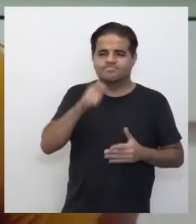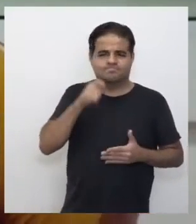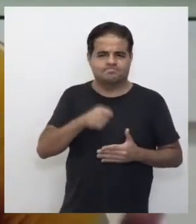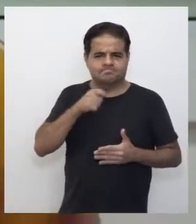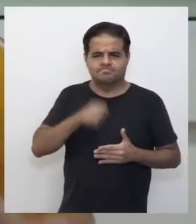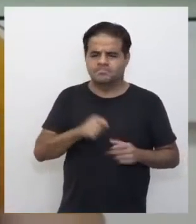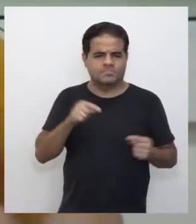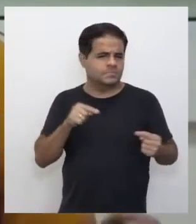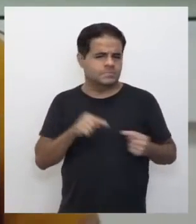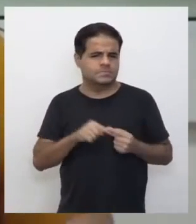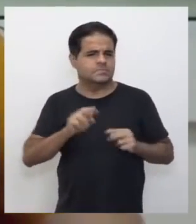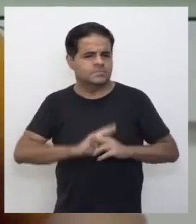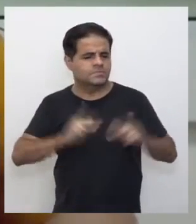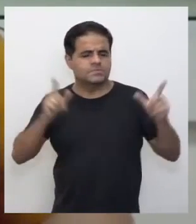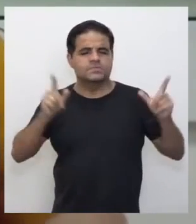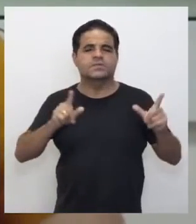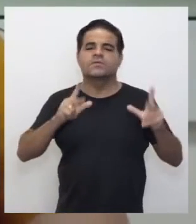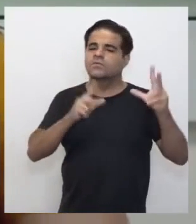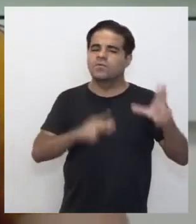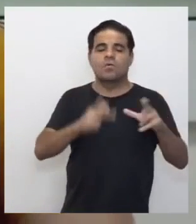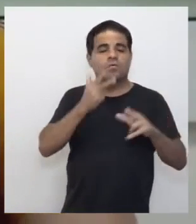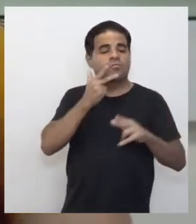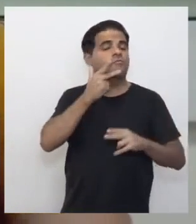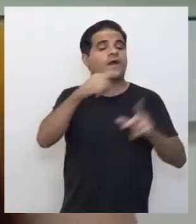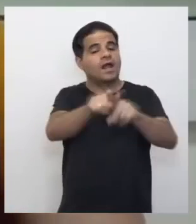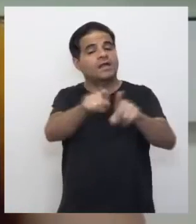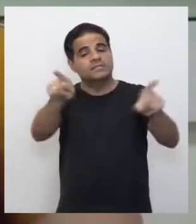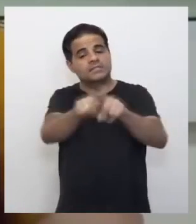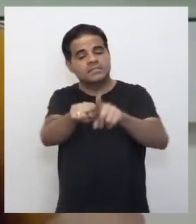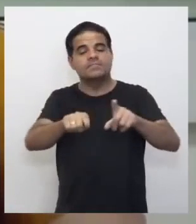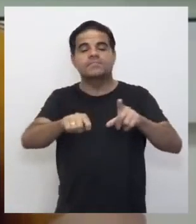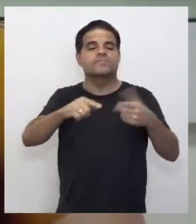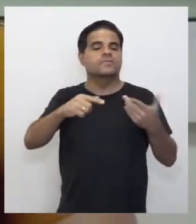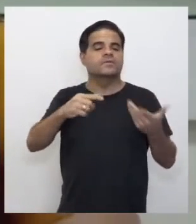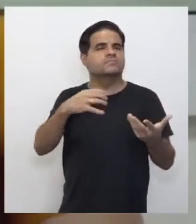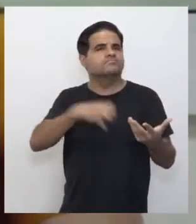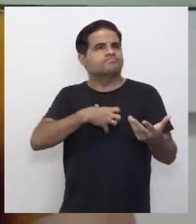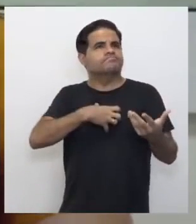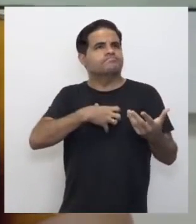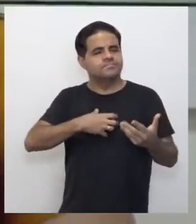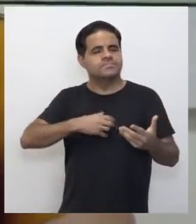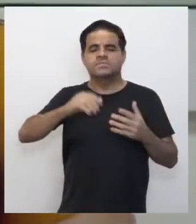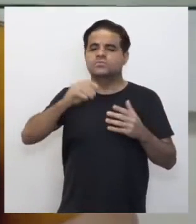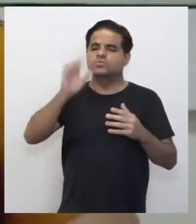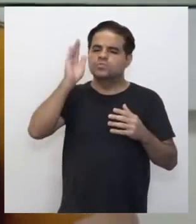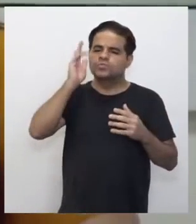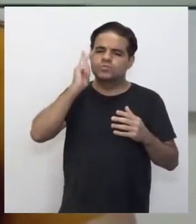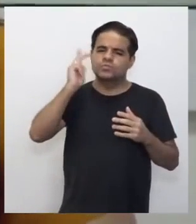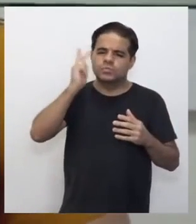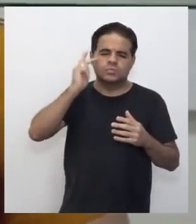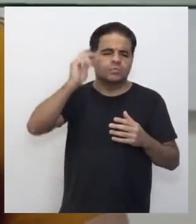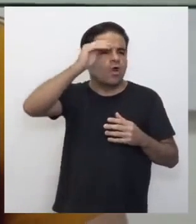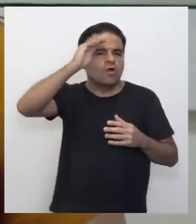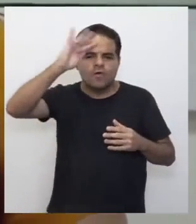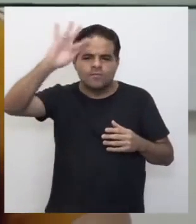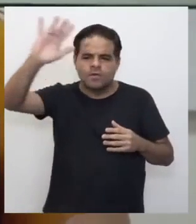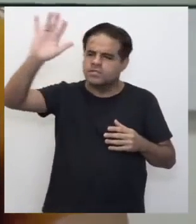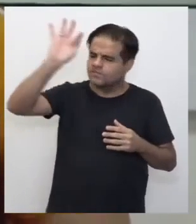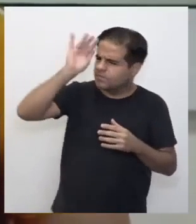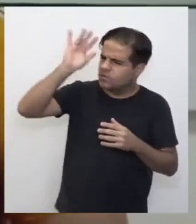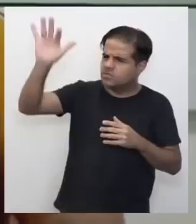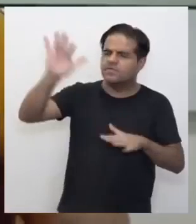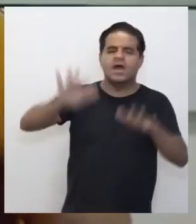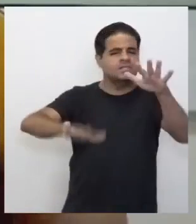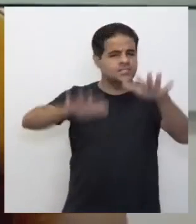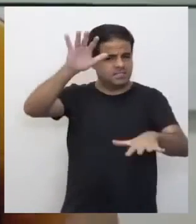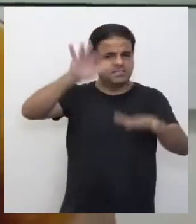né? A mesma coisa quando a gente fala de senso comum e filosofia, né?